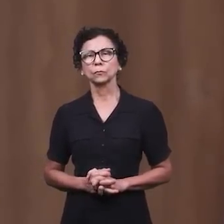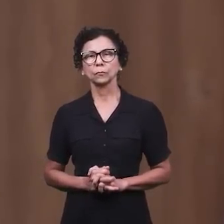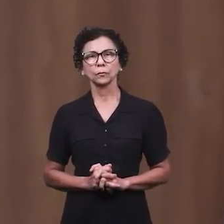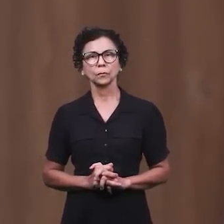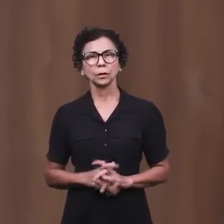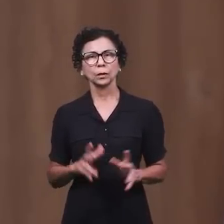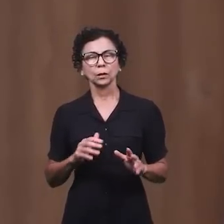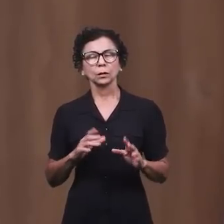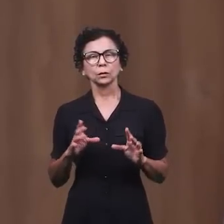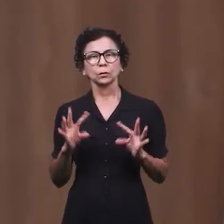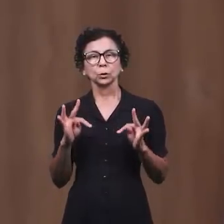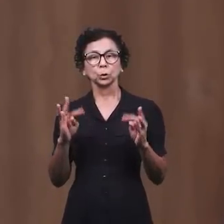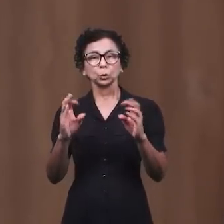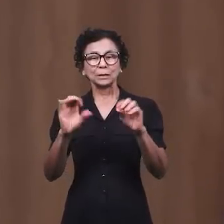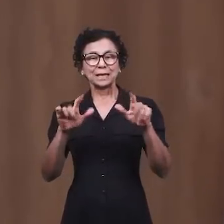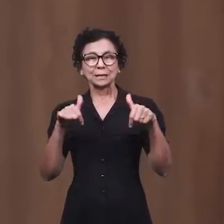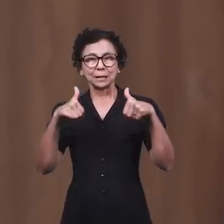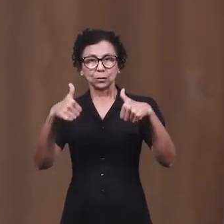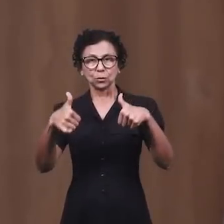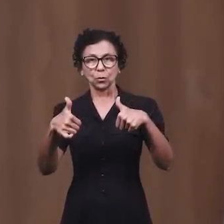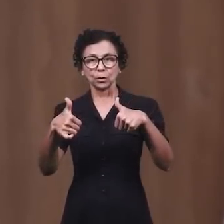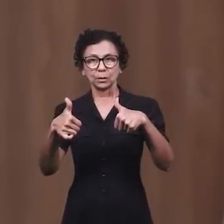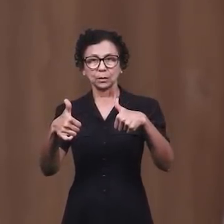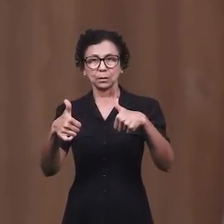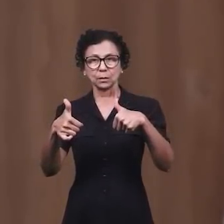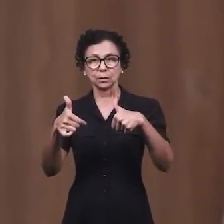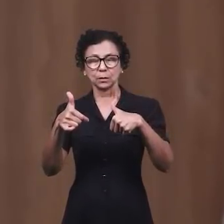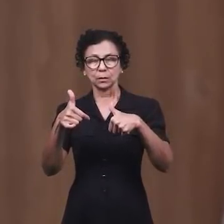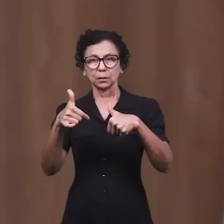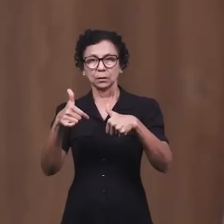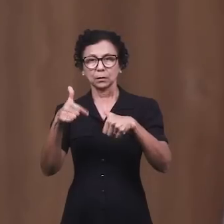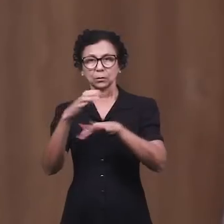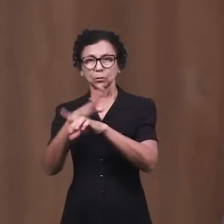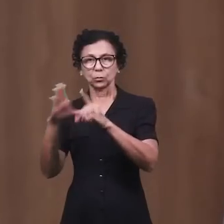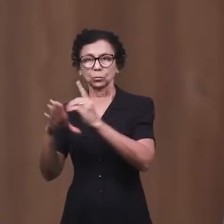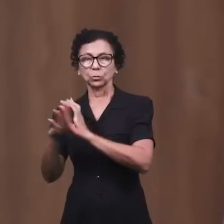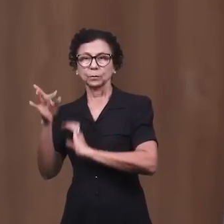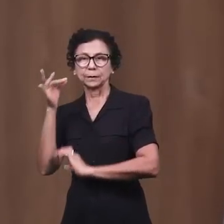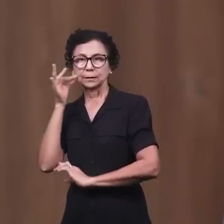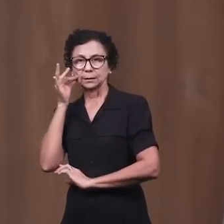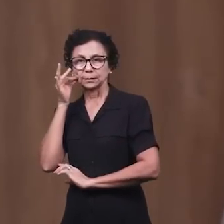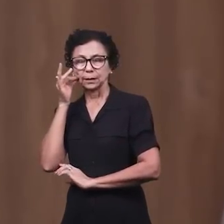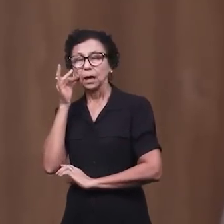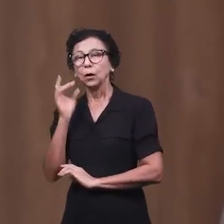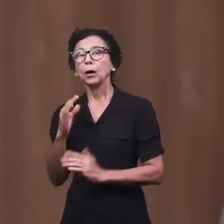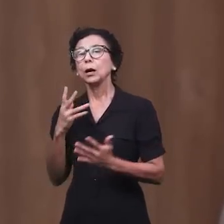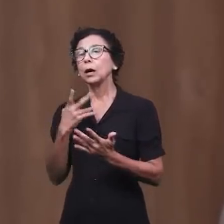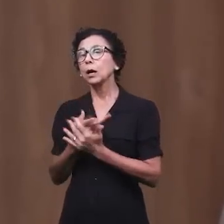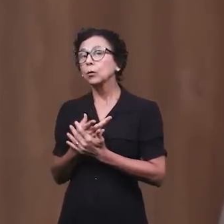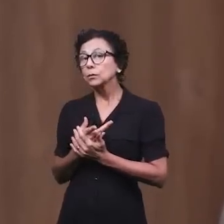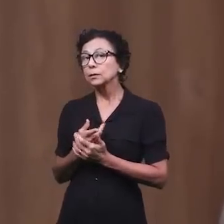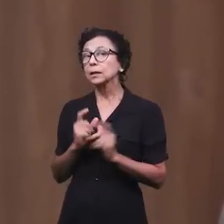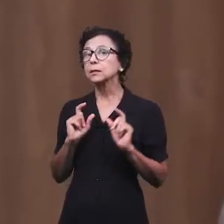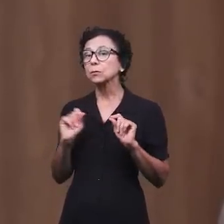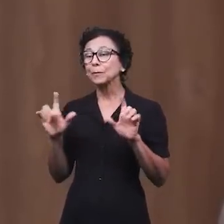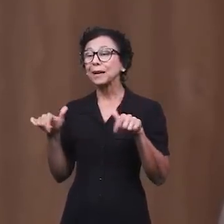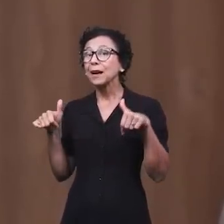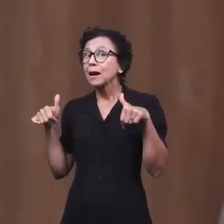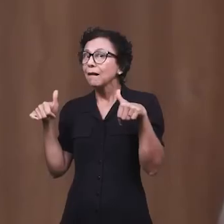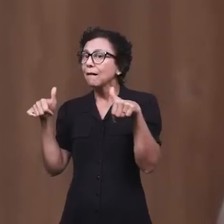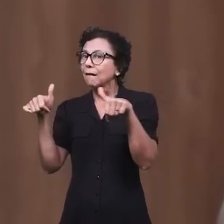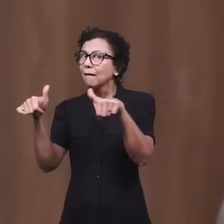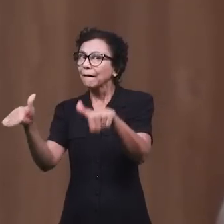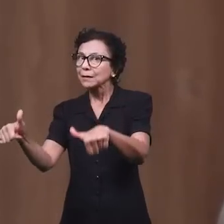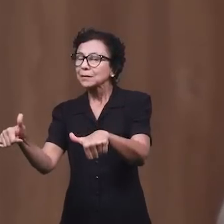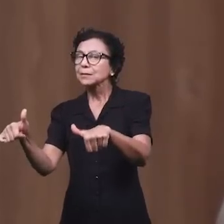Os atos do culto presencial, eles são importantes porque há ali, Josias, uma ministração. Nós temos que entender